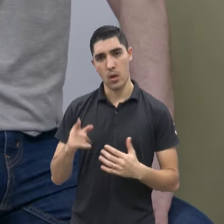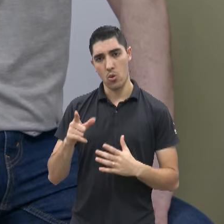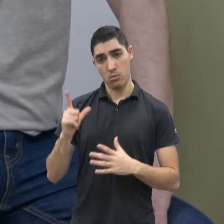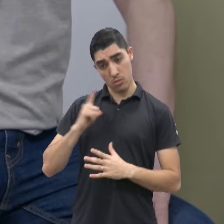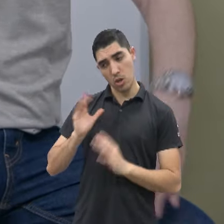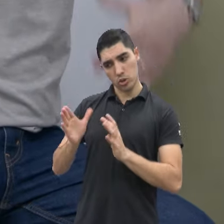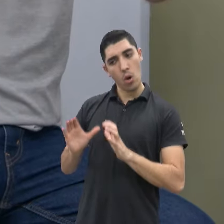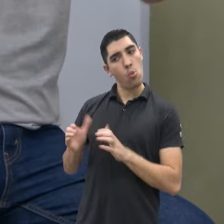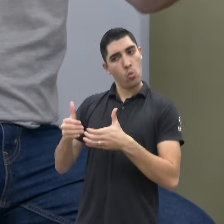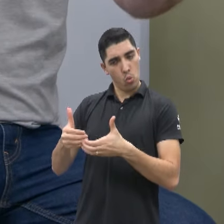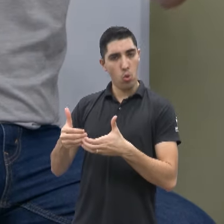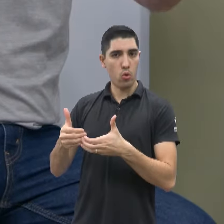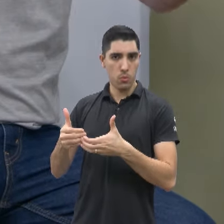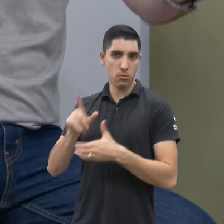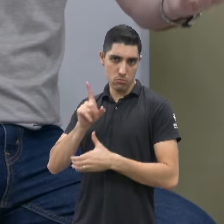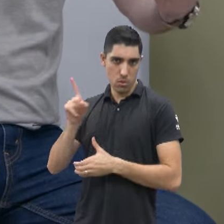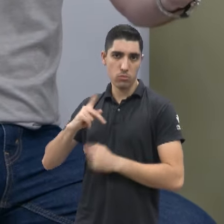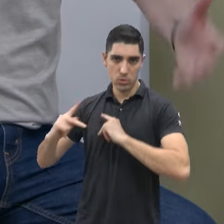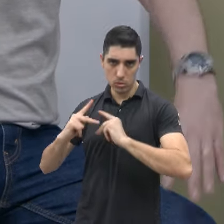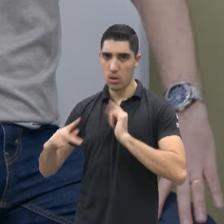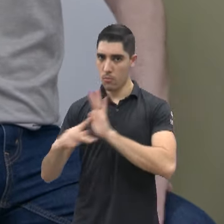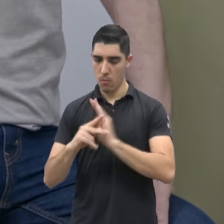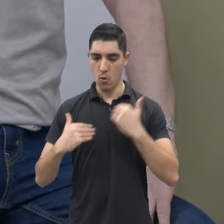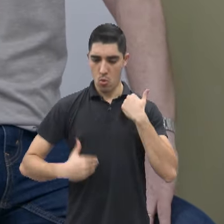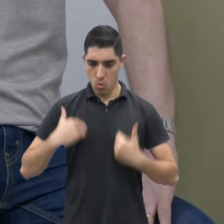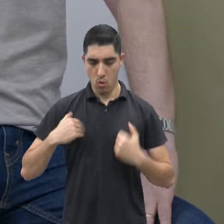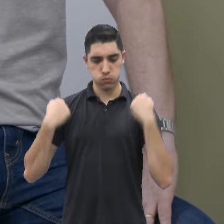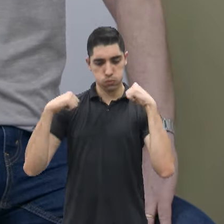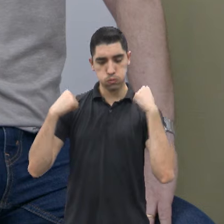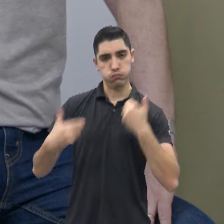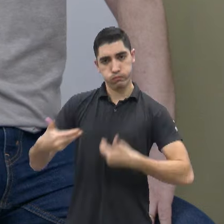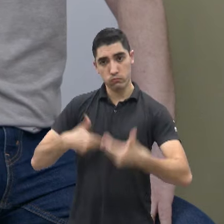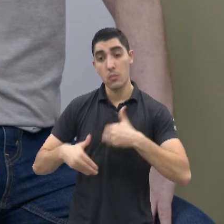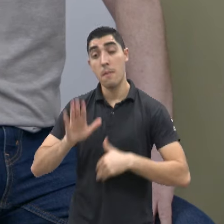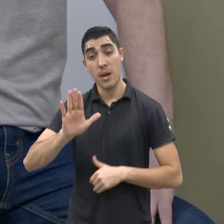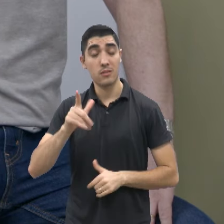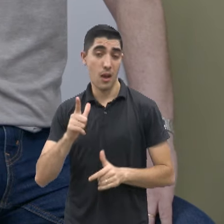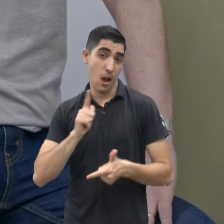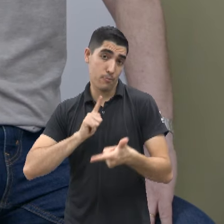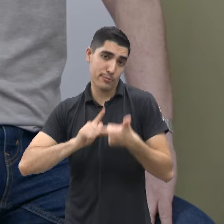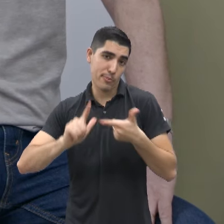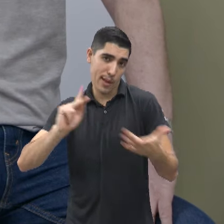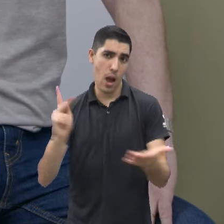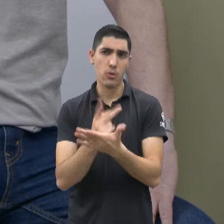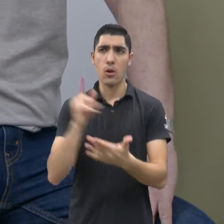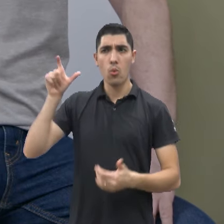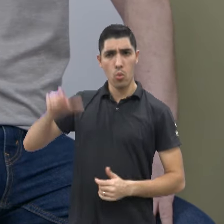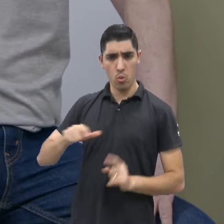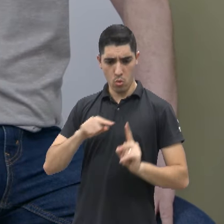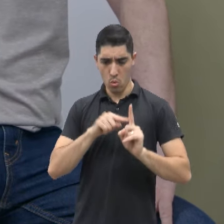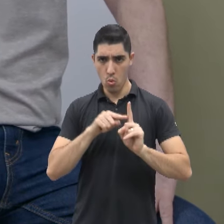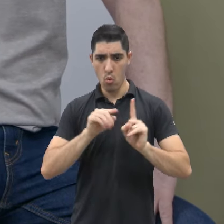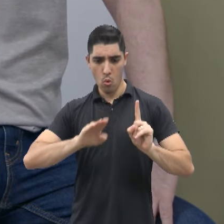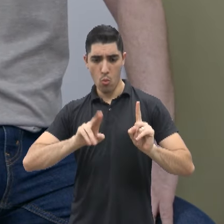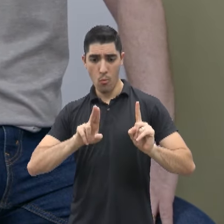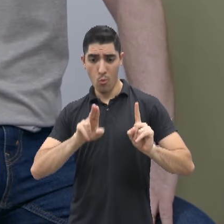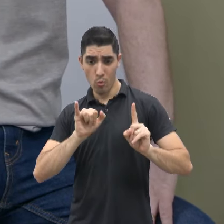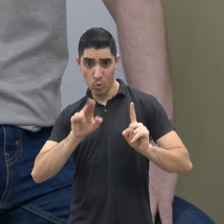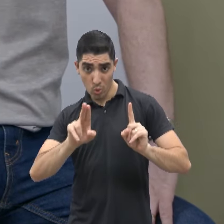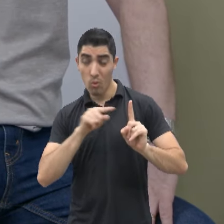mas houve essa situação toda atípica, que foi um problema aí de... Inclusive, o Buil faz mais de 10 dias que ele está ruim. Ontem ele pediu para sair